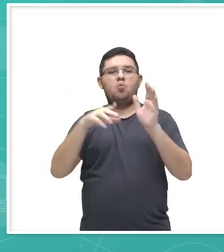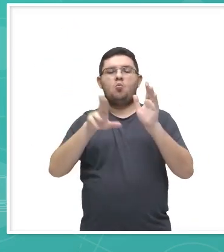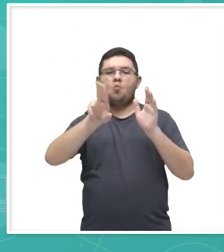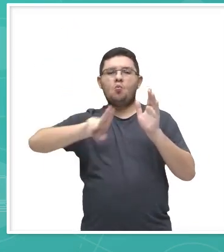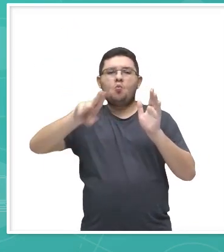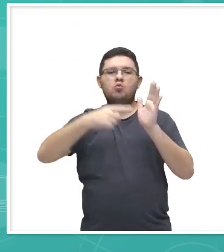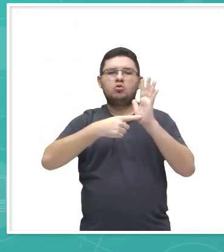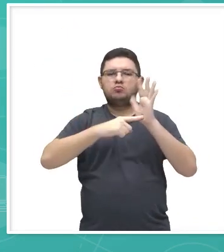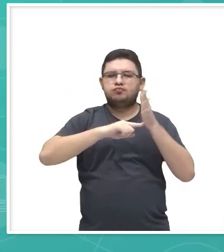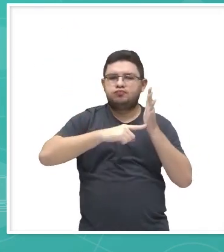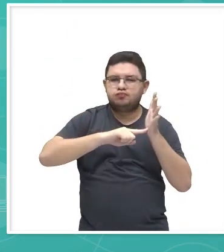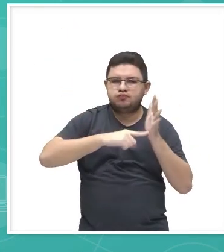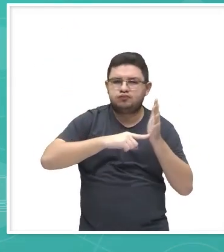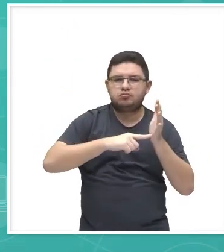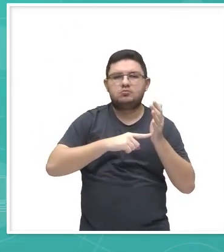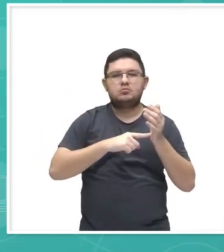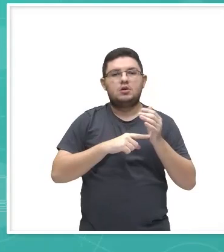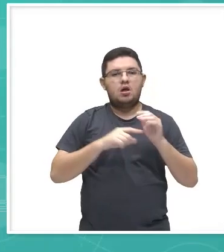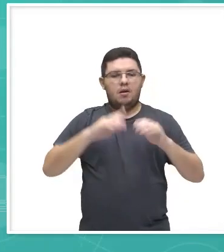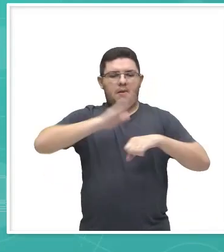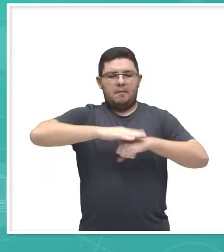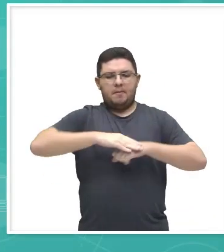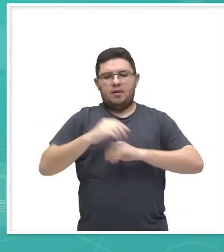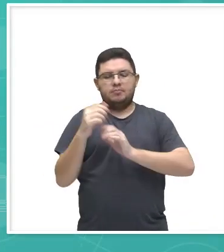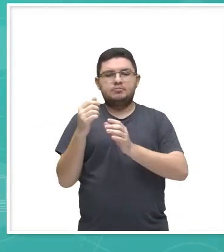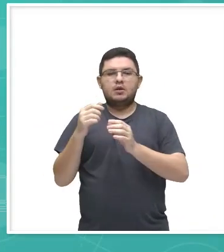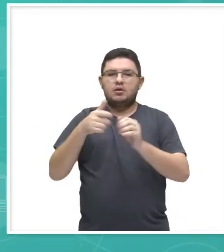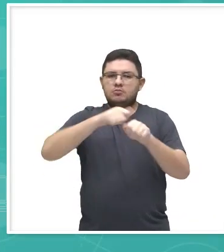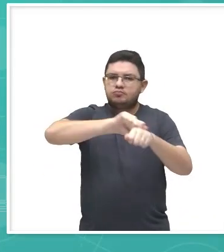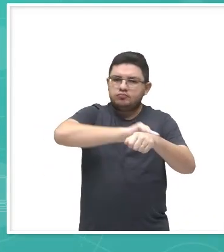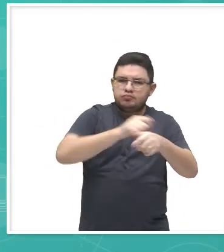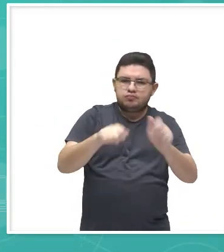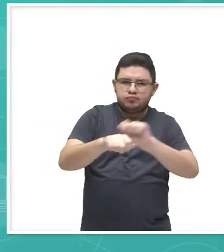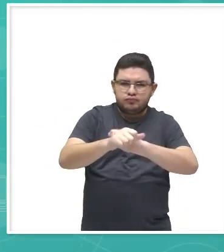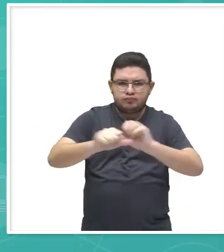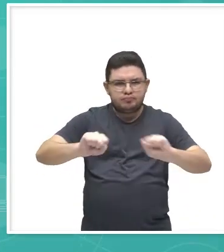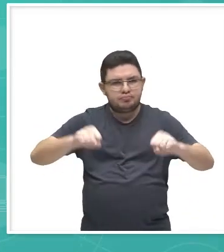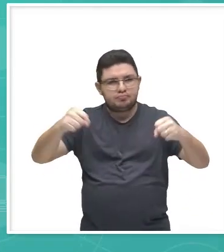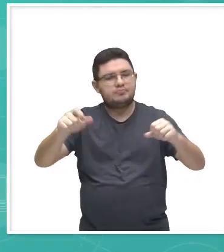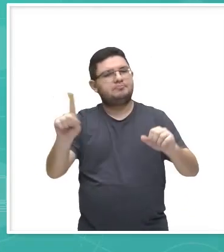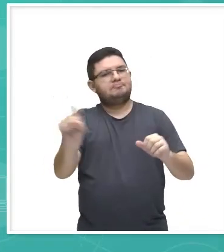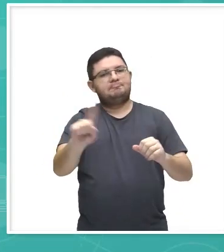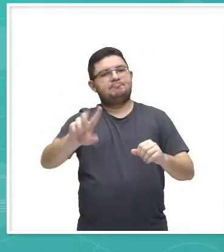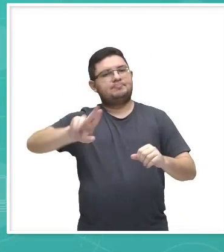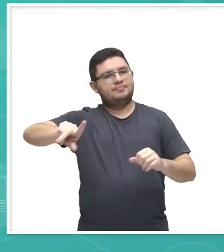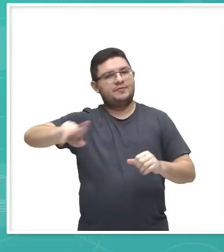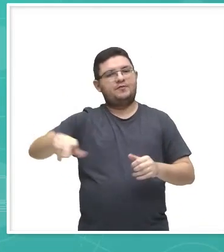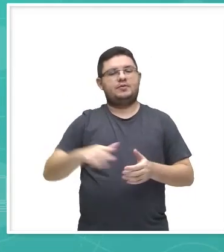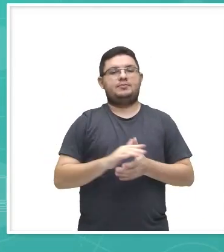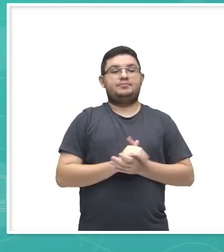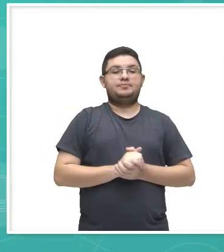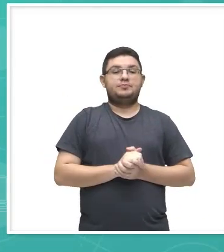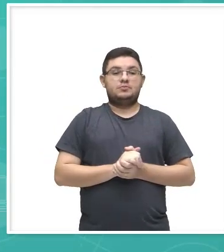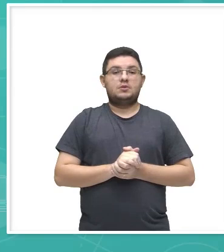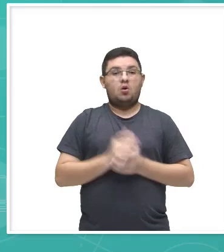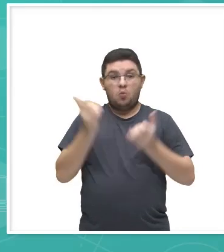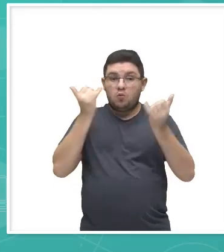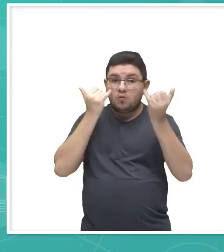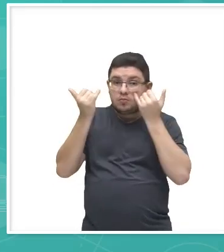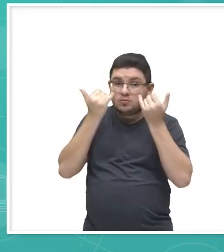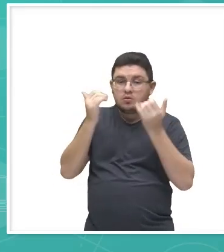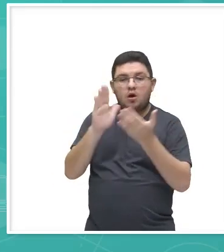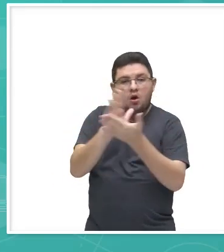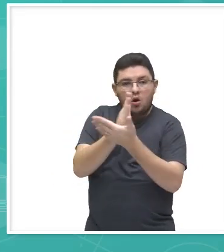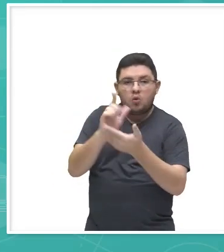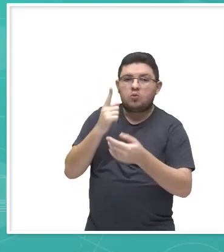Então, são características aí da agricultura intensiva. Então, essas foram algumas informações. Agora nós